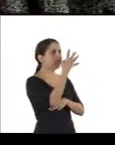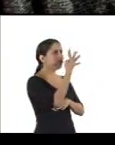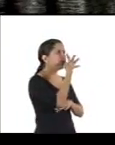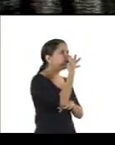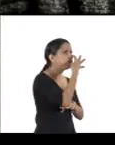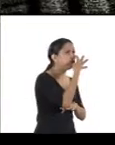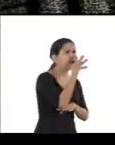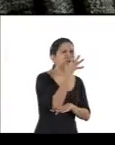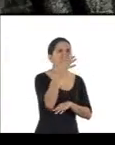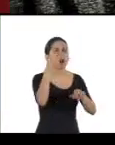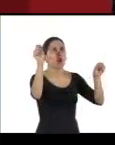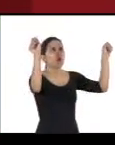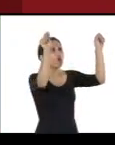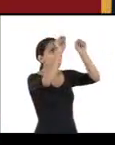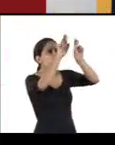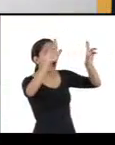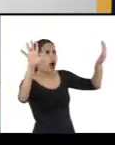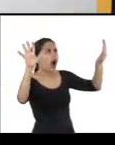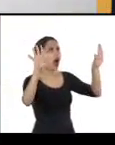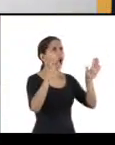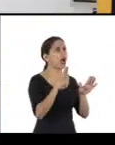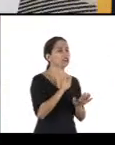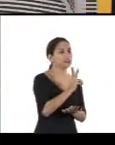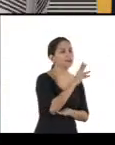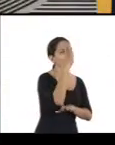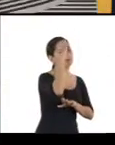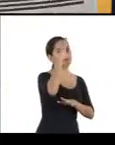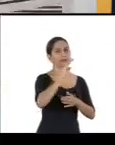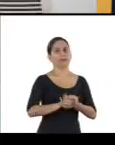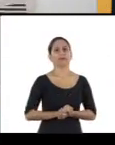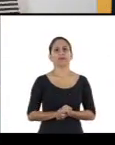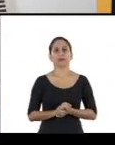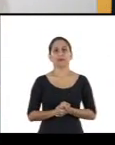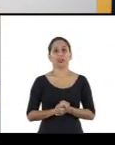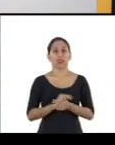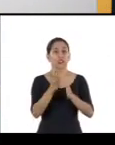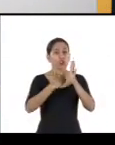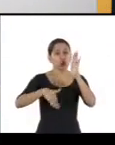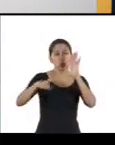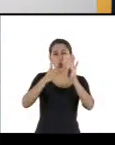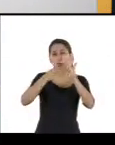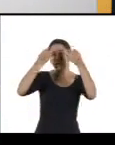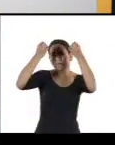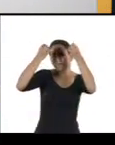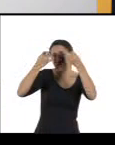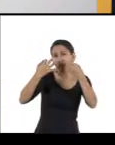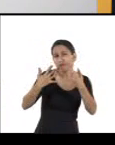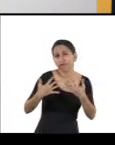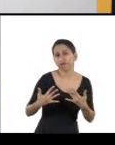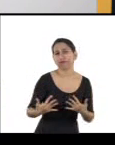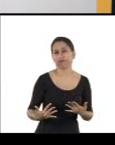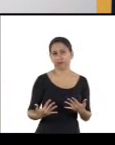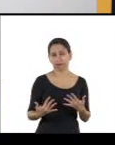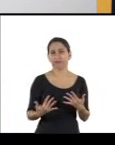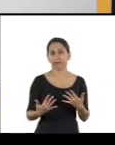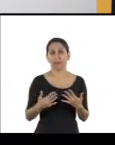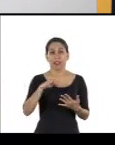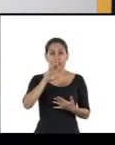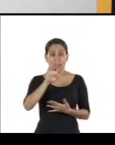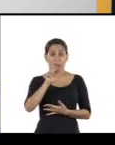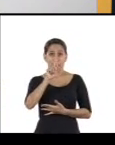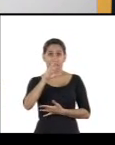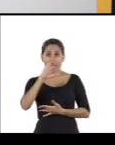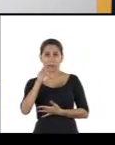frentes é fundamental. Essas e todas as outras informações estratégicas sobre os equipamentos de proteção